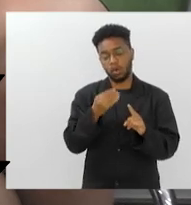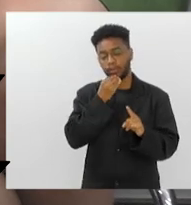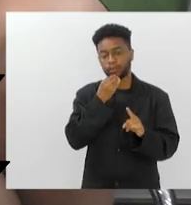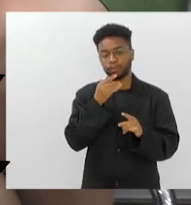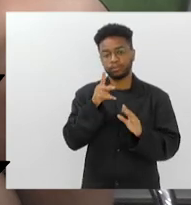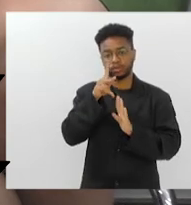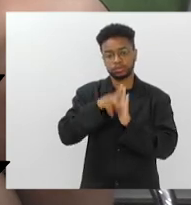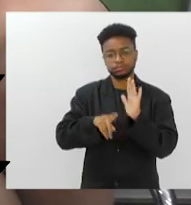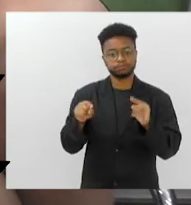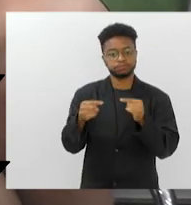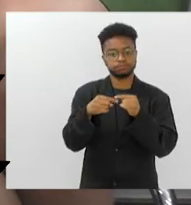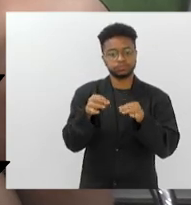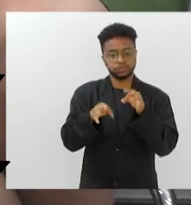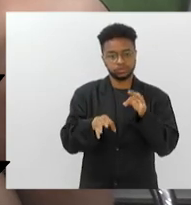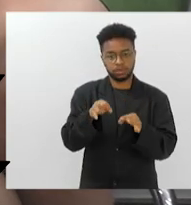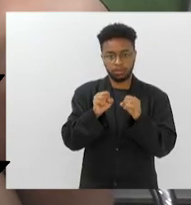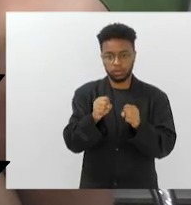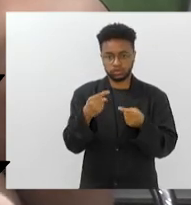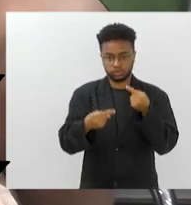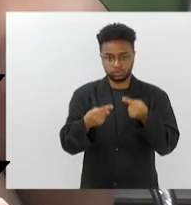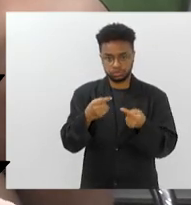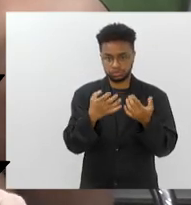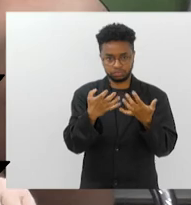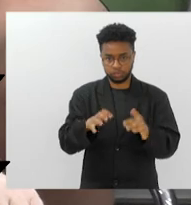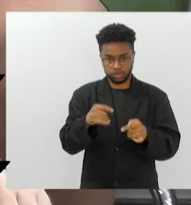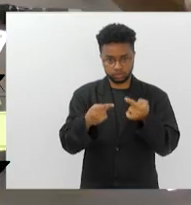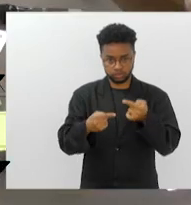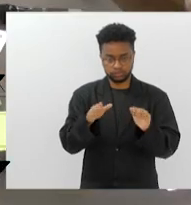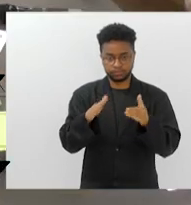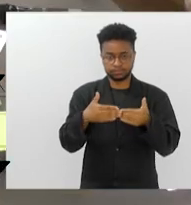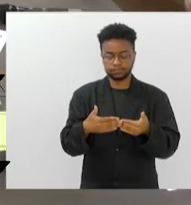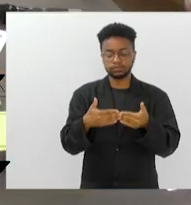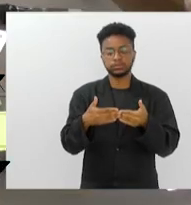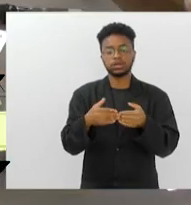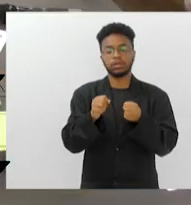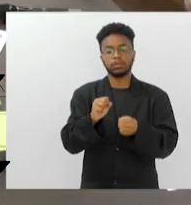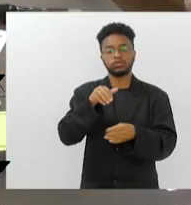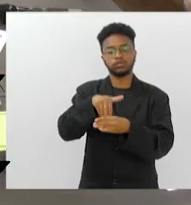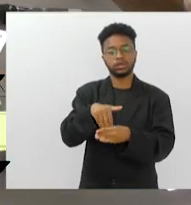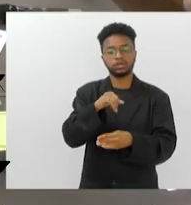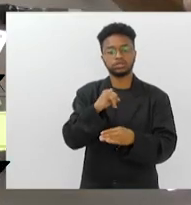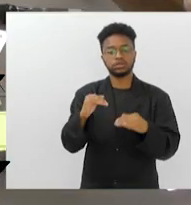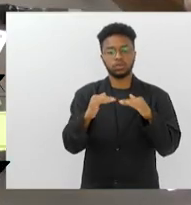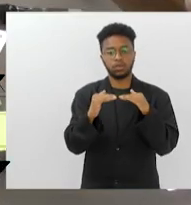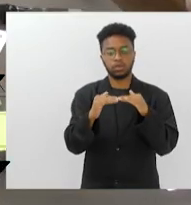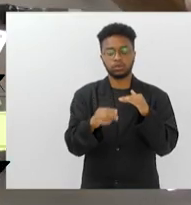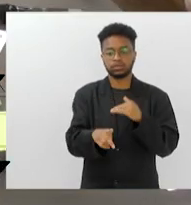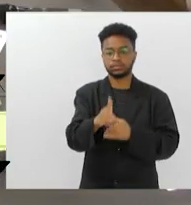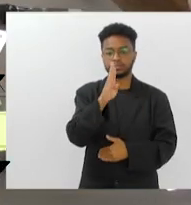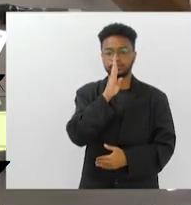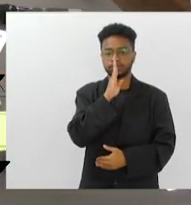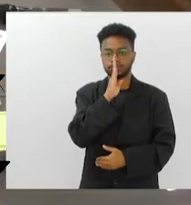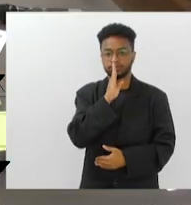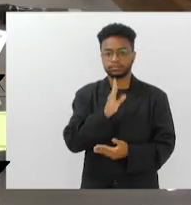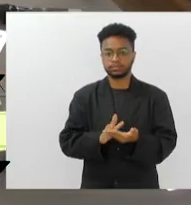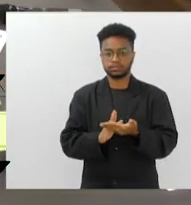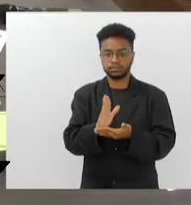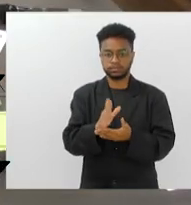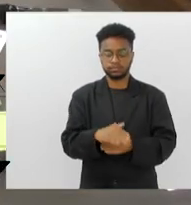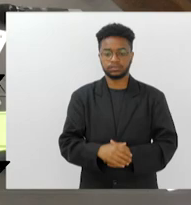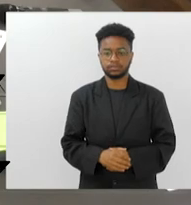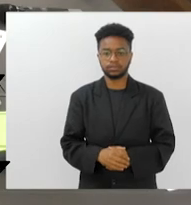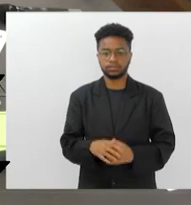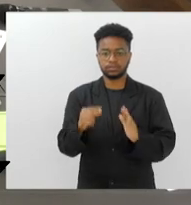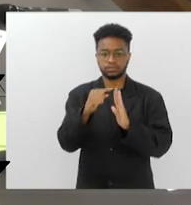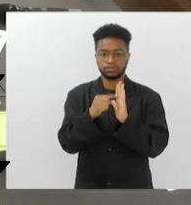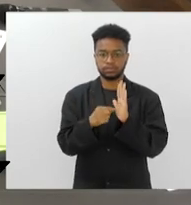jurídico em discussão não havendo Quem Queira discutir encerrada a discussão em votação senhores que aprovam permaneçam Como estão aprovado